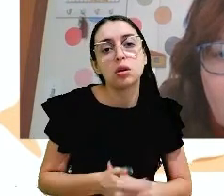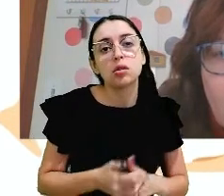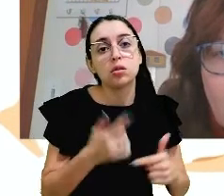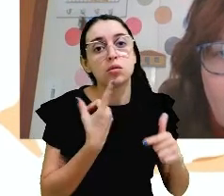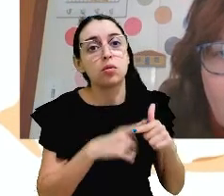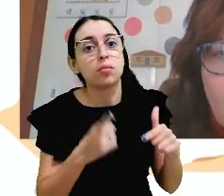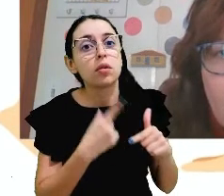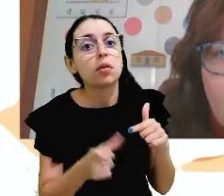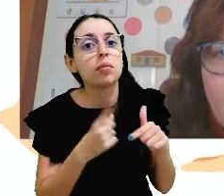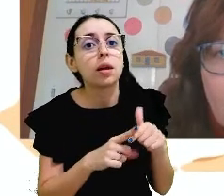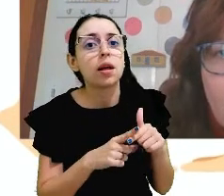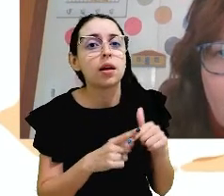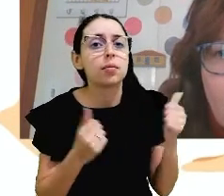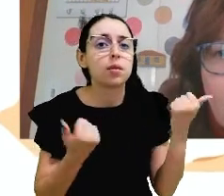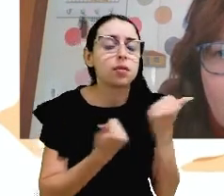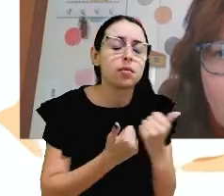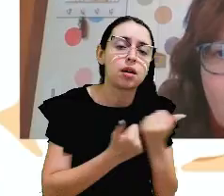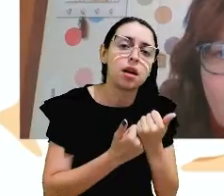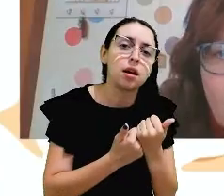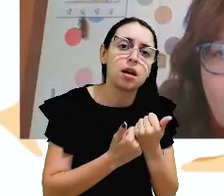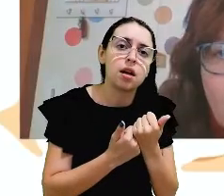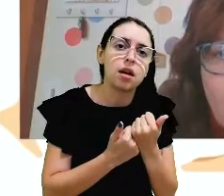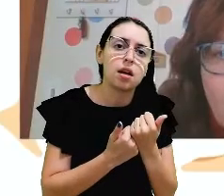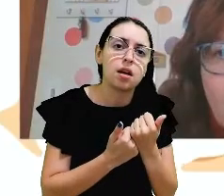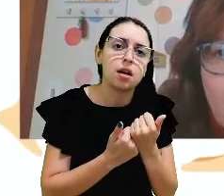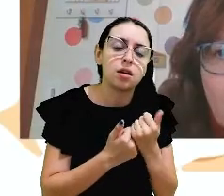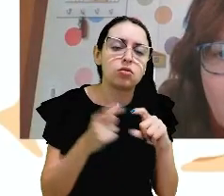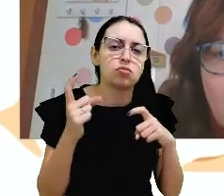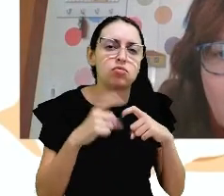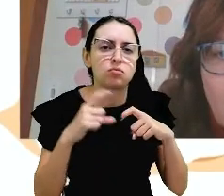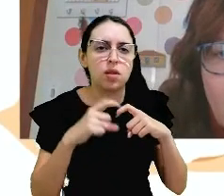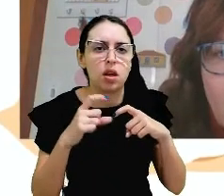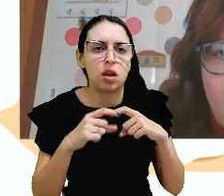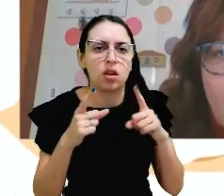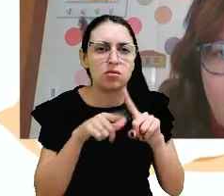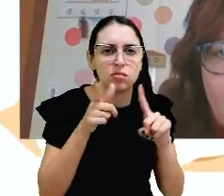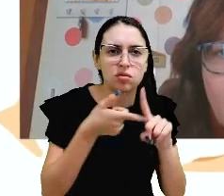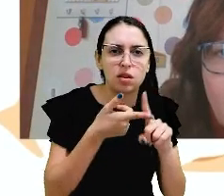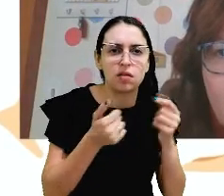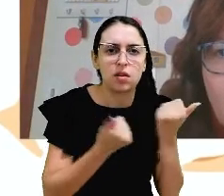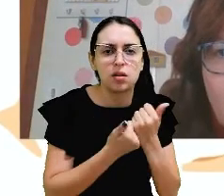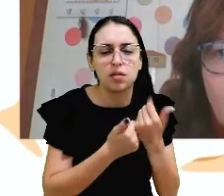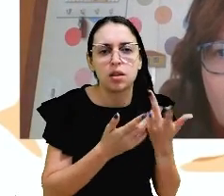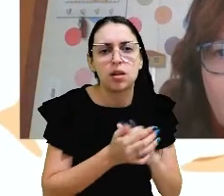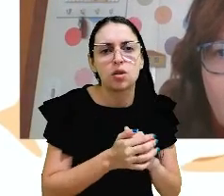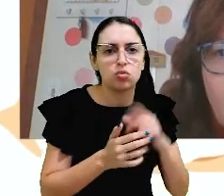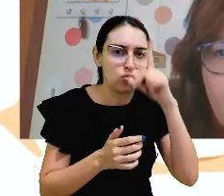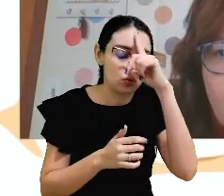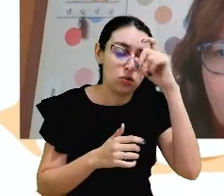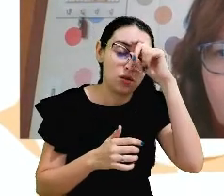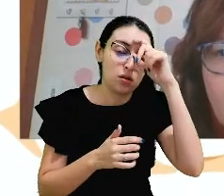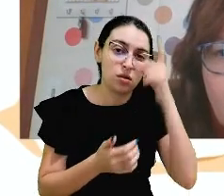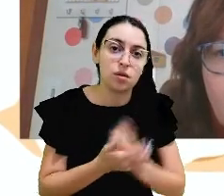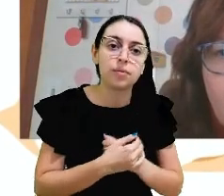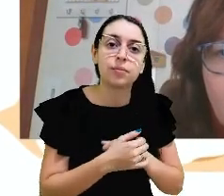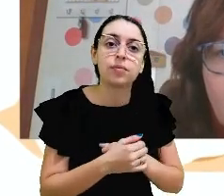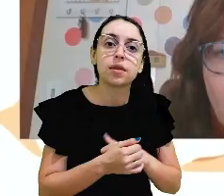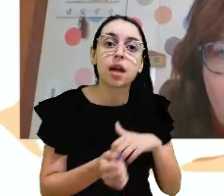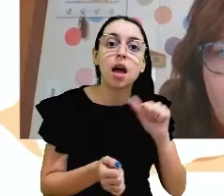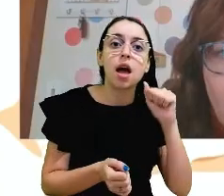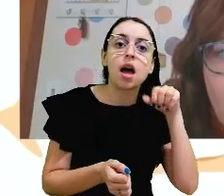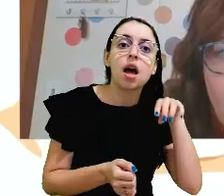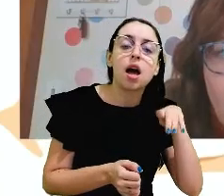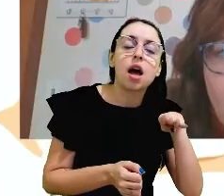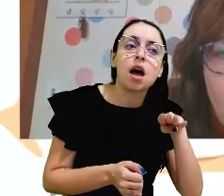da assistência obstétrica que acontece nos hospitais, né? Enfim, elas são agentes de saúde